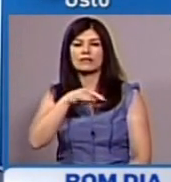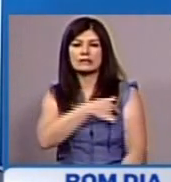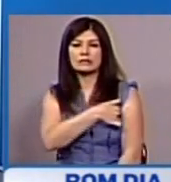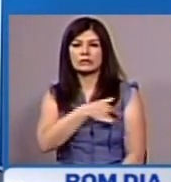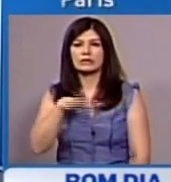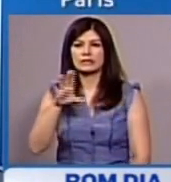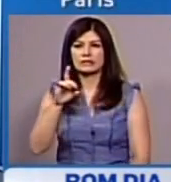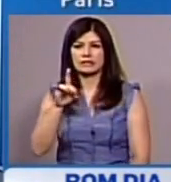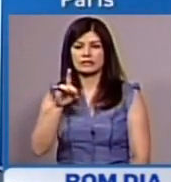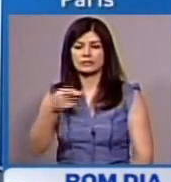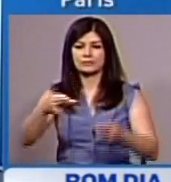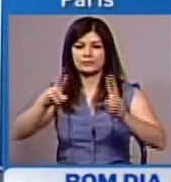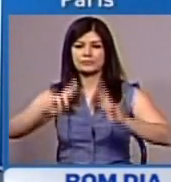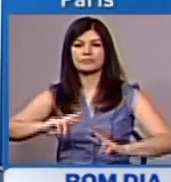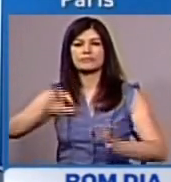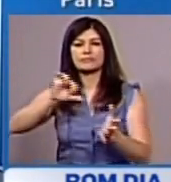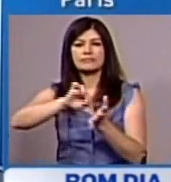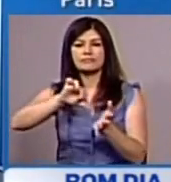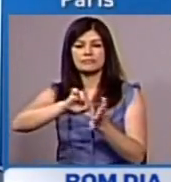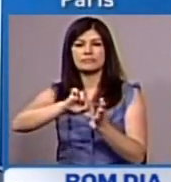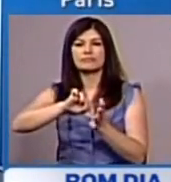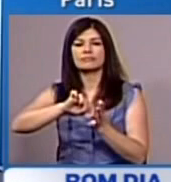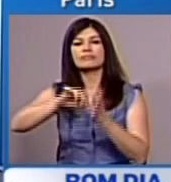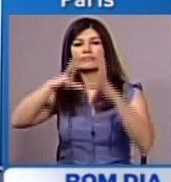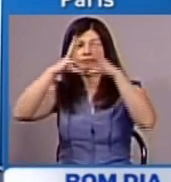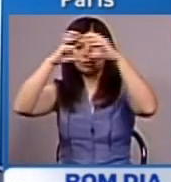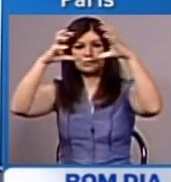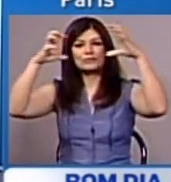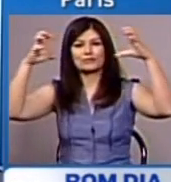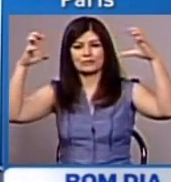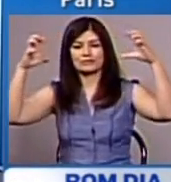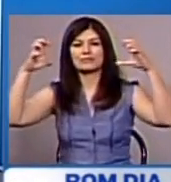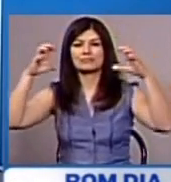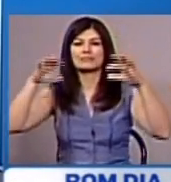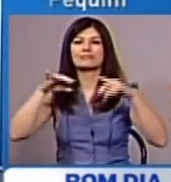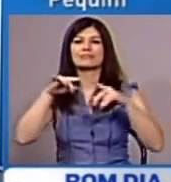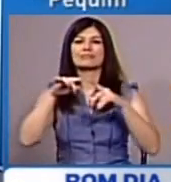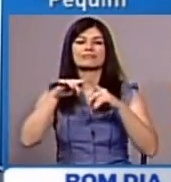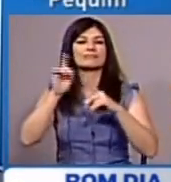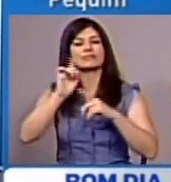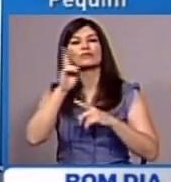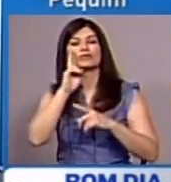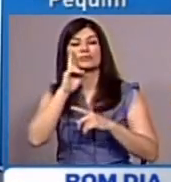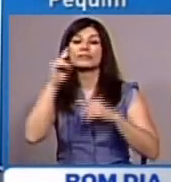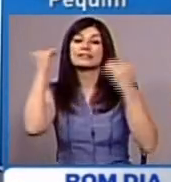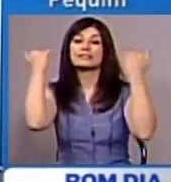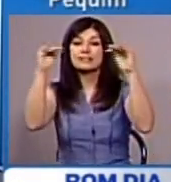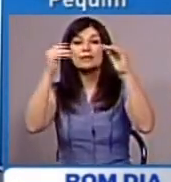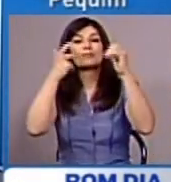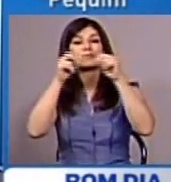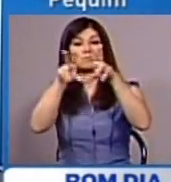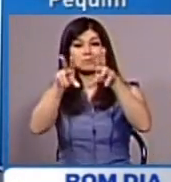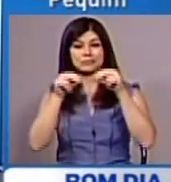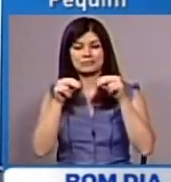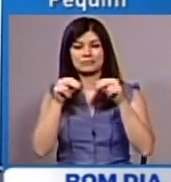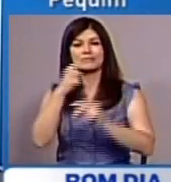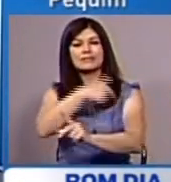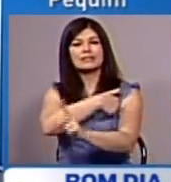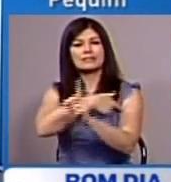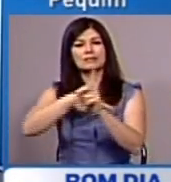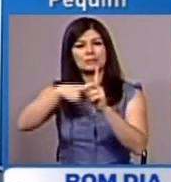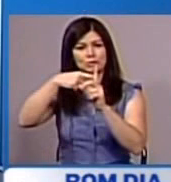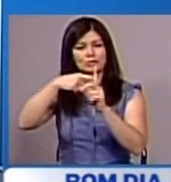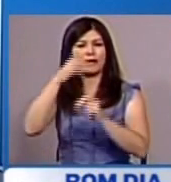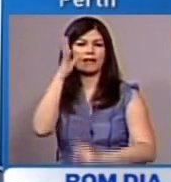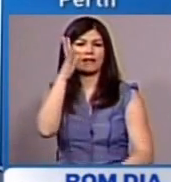centro, uma situação também de nubosidade, de céu limpo, com temperaturas elevadas.